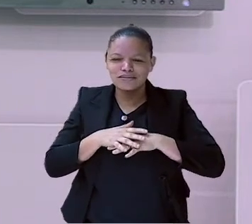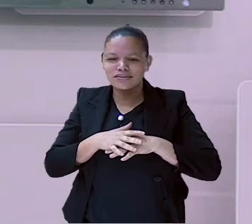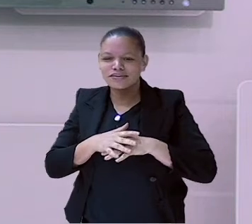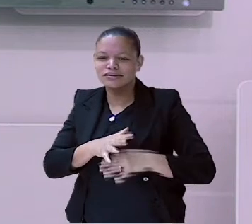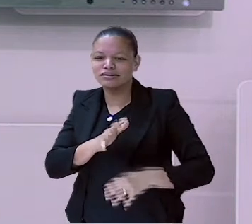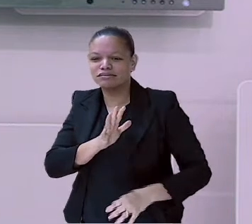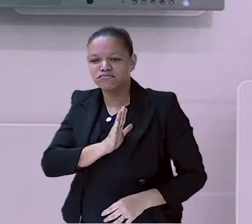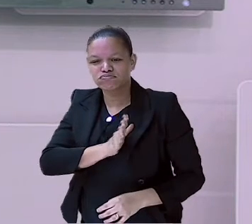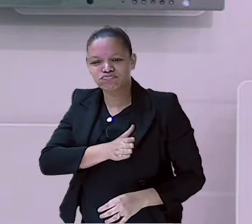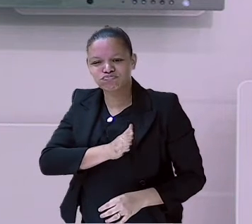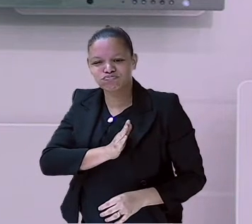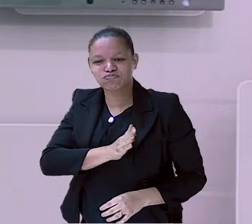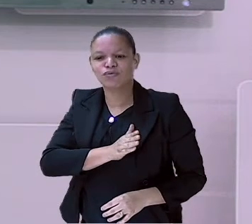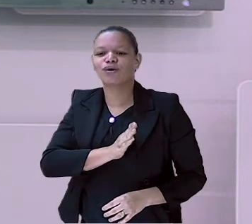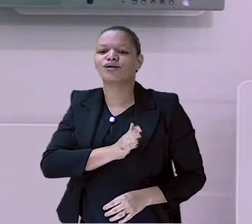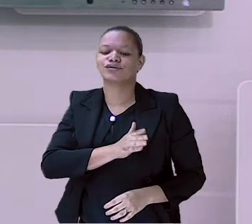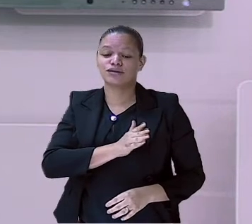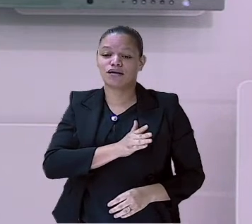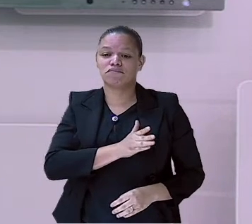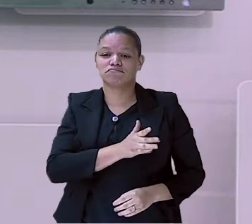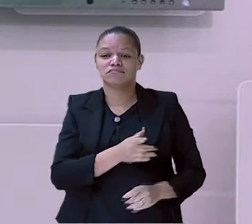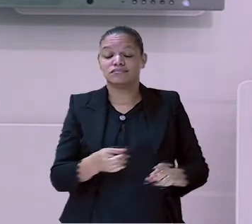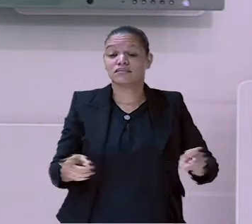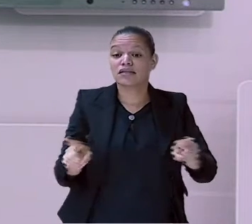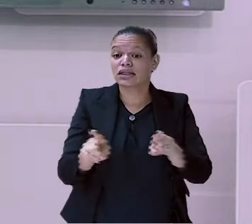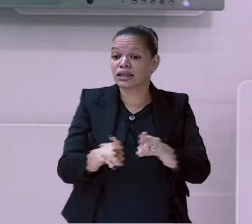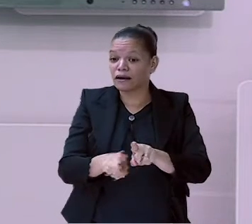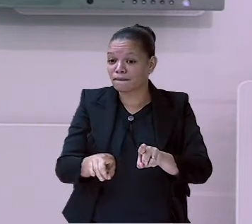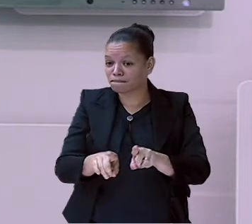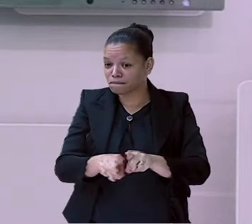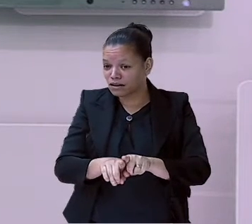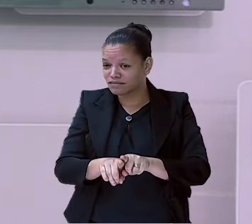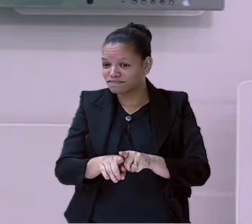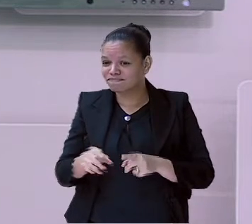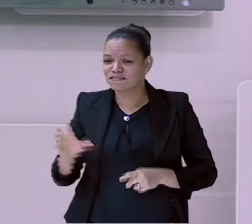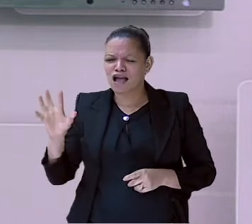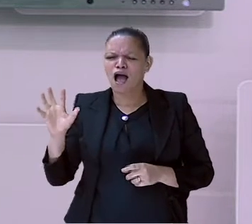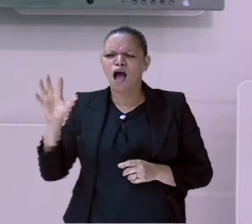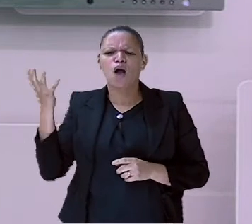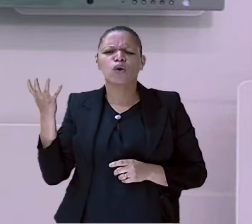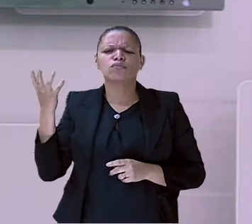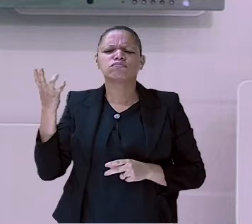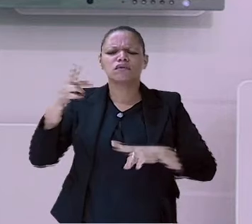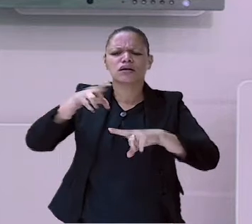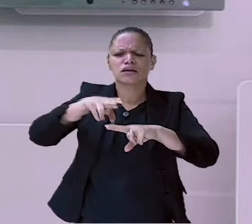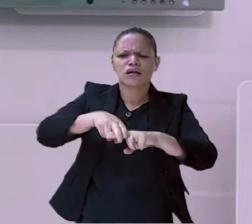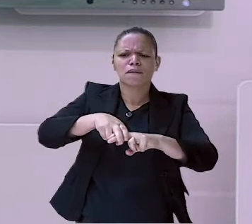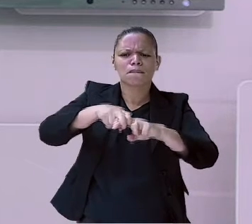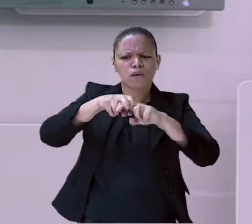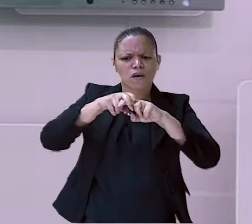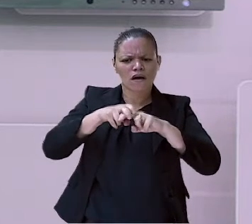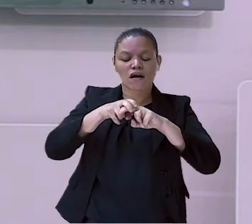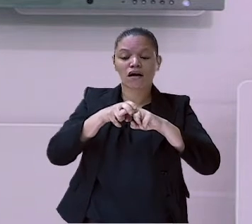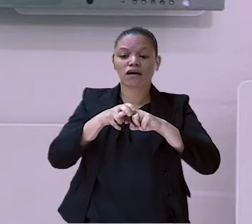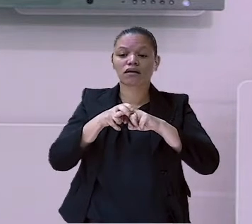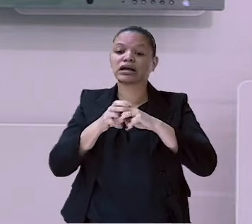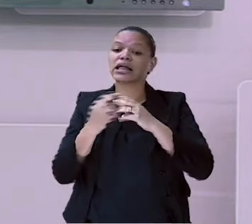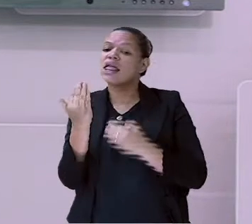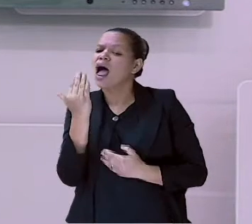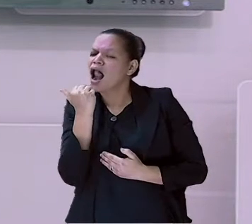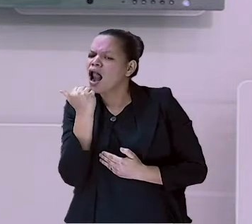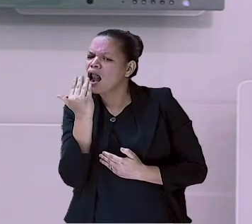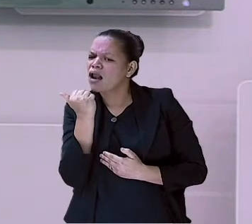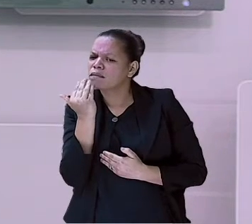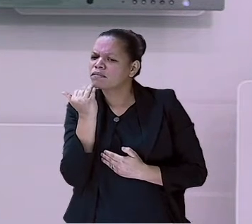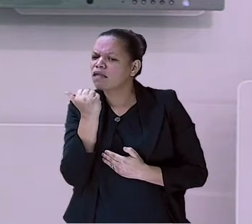da má alimentação, tá? Nós estamos falando, pode ser que venha de um caso hereditário, mas hoje nós estamos